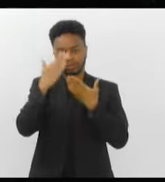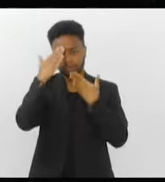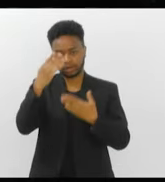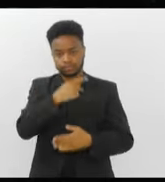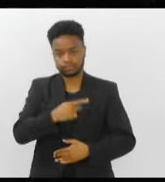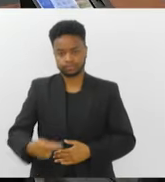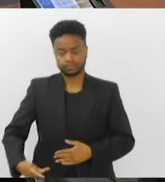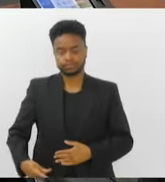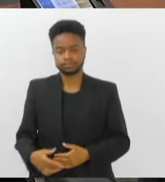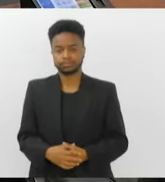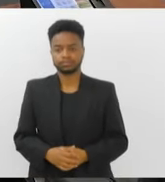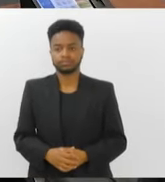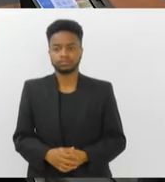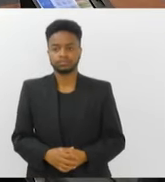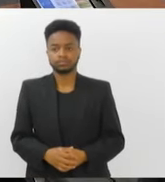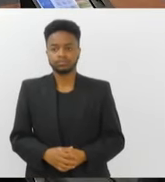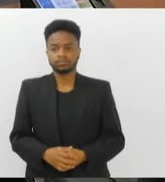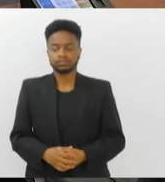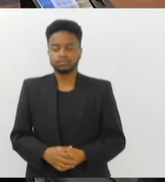presidente.